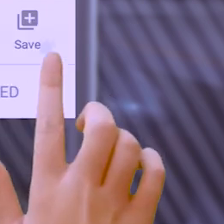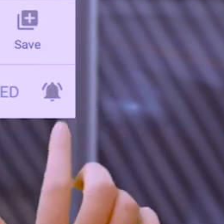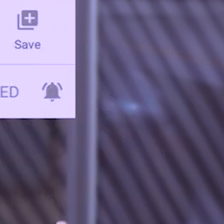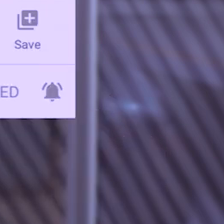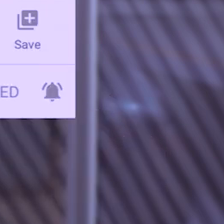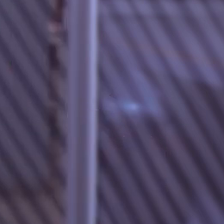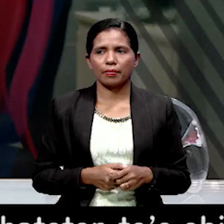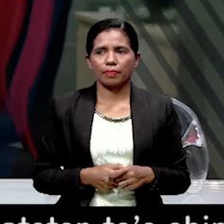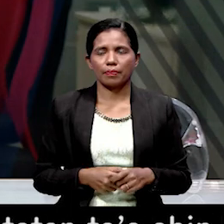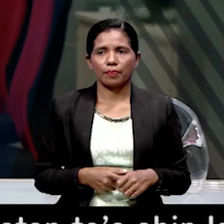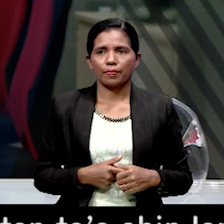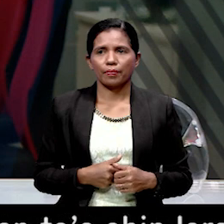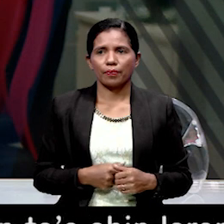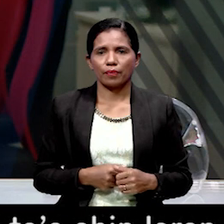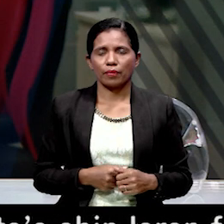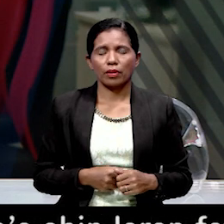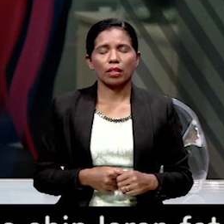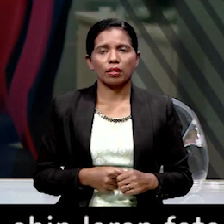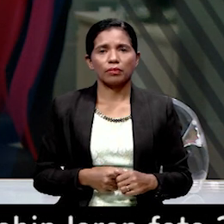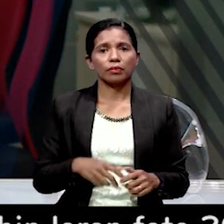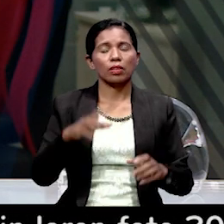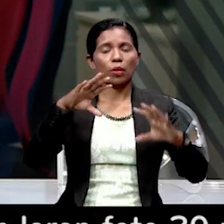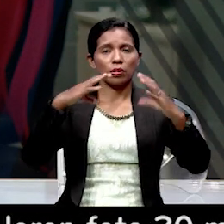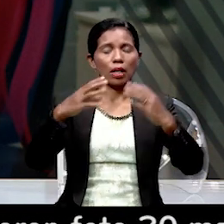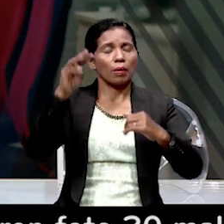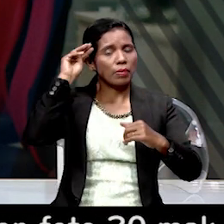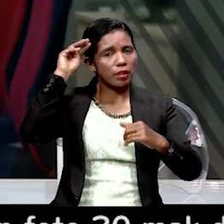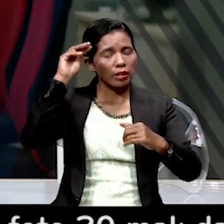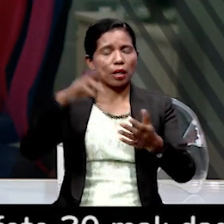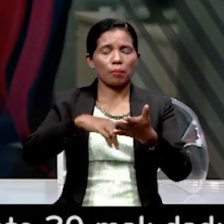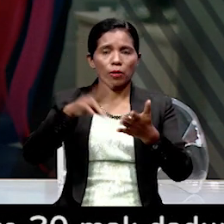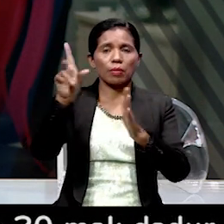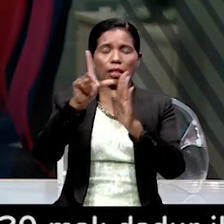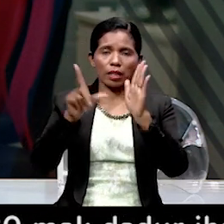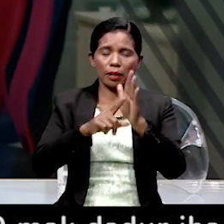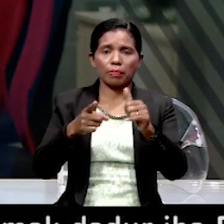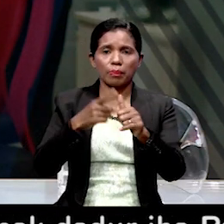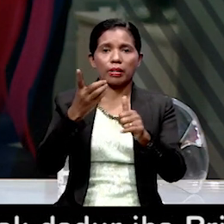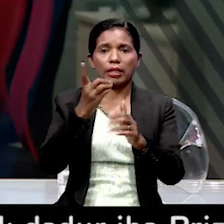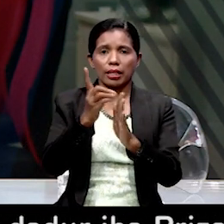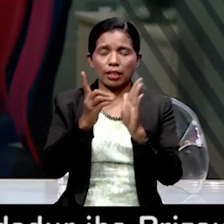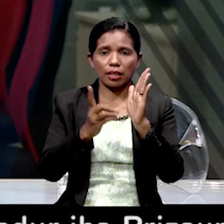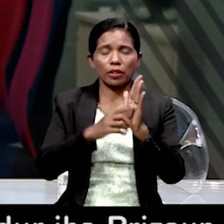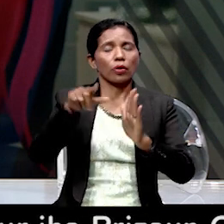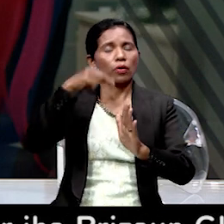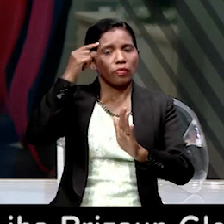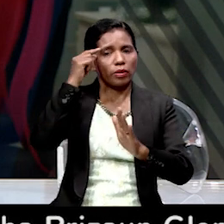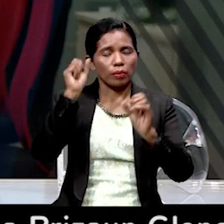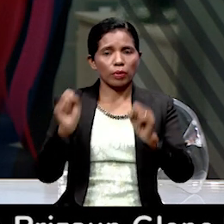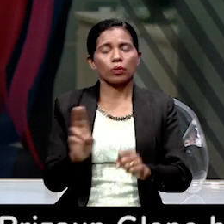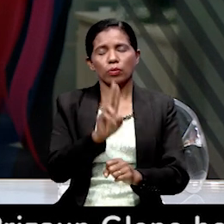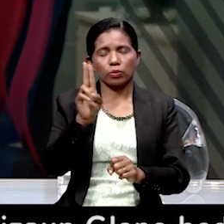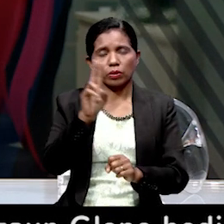de notificação. Conselho Ministro aprova a alteração da RULUC, decreto governo, para medida de execução em